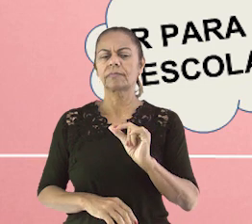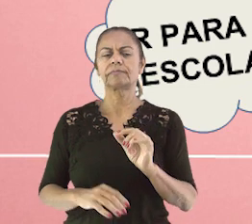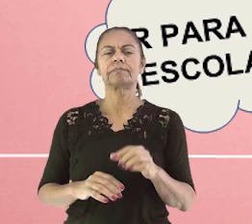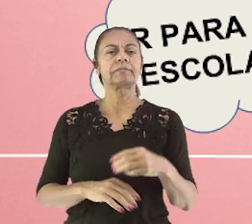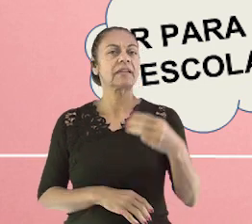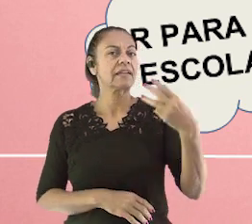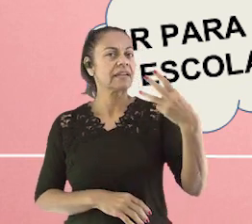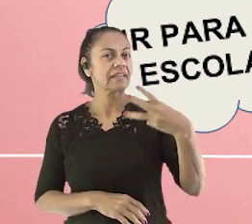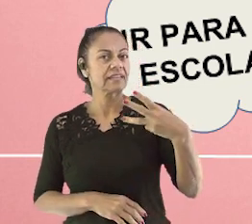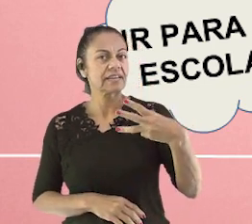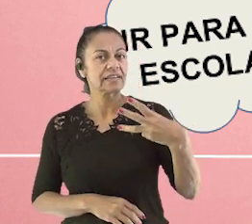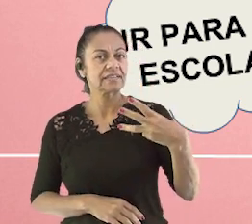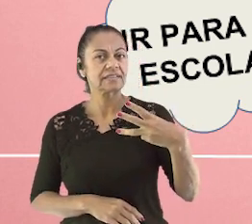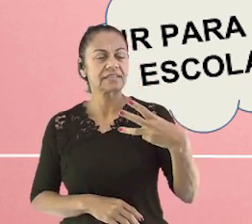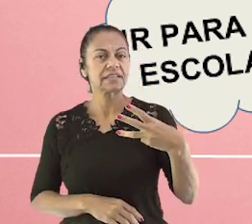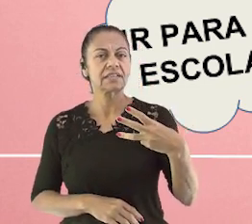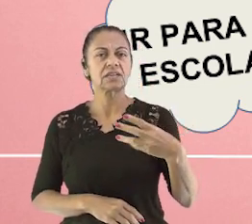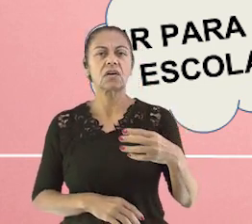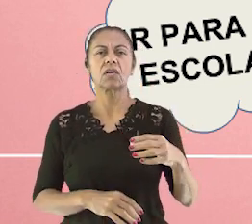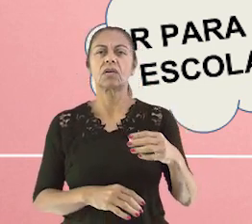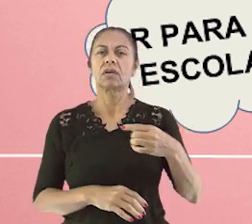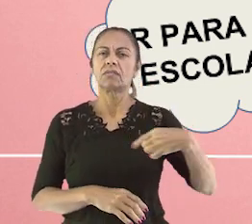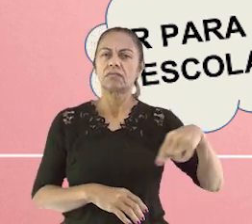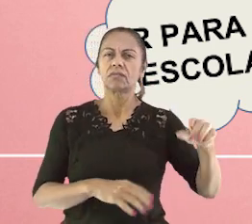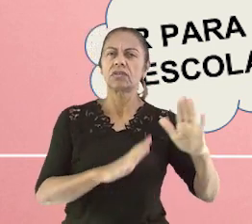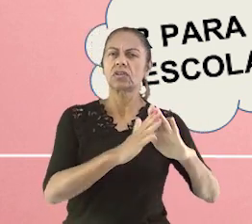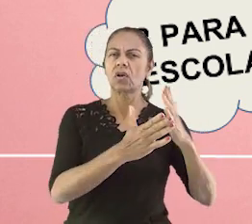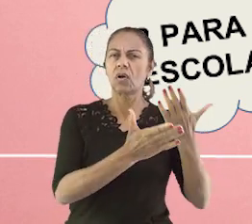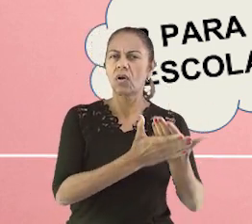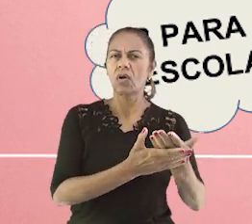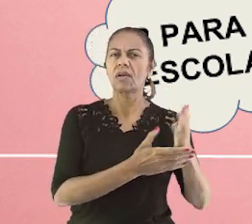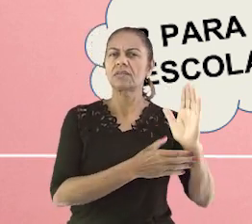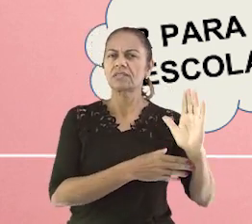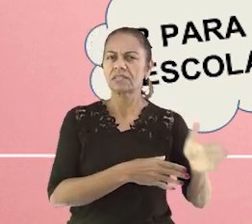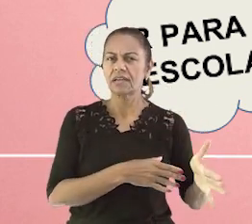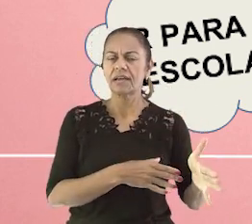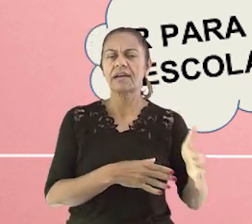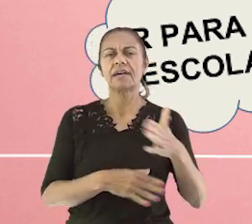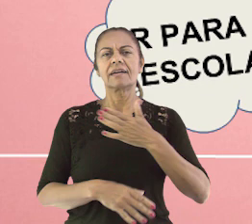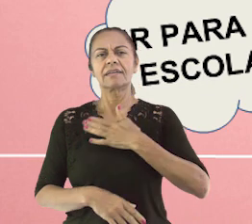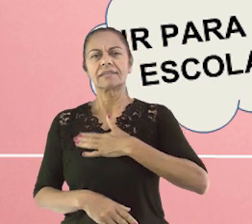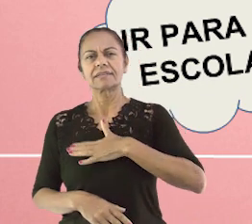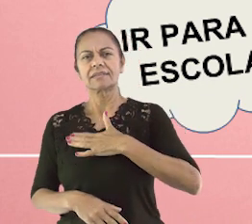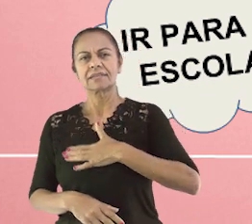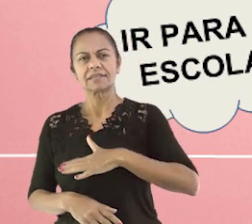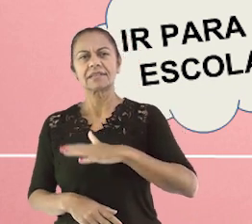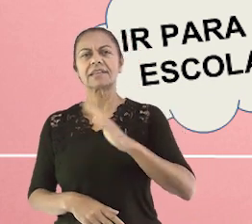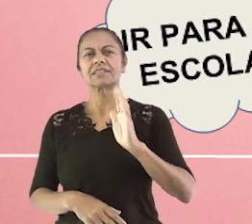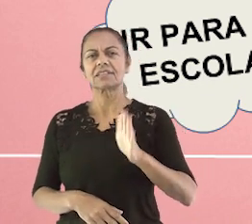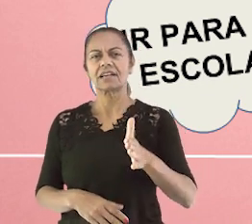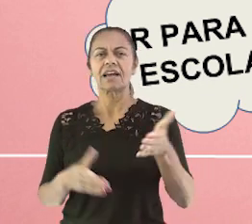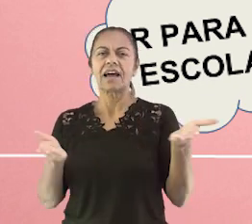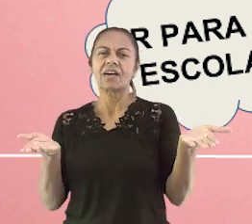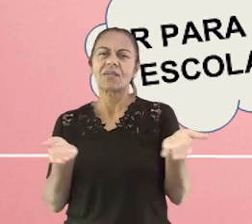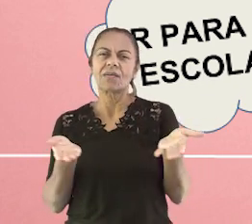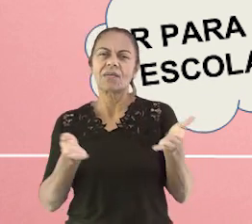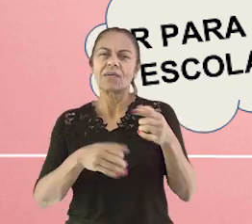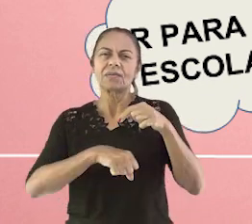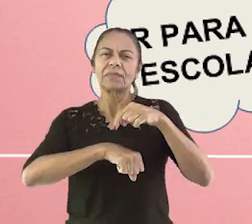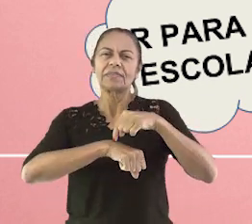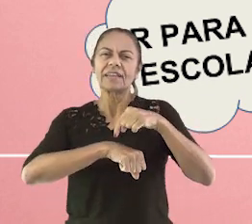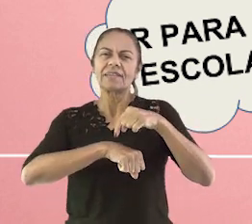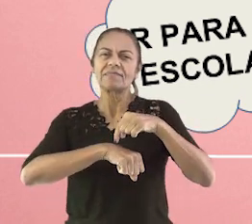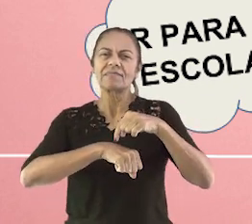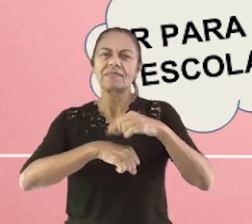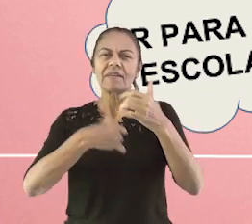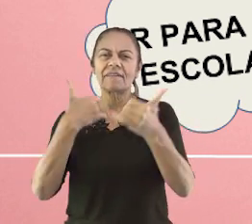pouco. Terceiro, já fui à escola, já descansei. Agora, vou tirar o tempo para